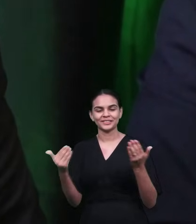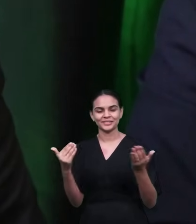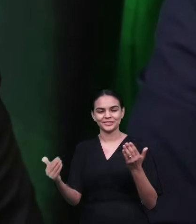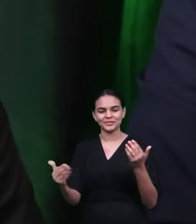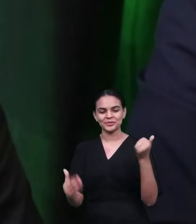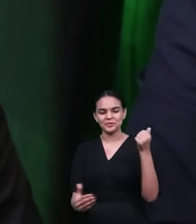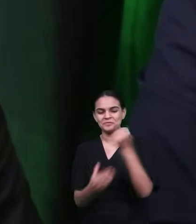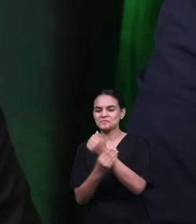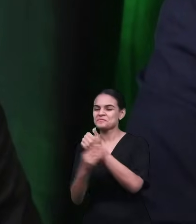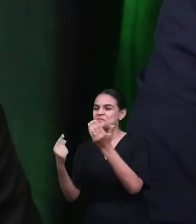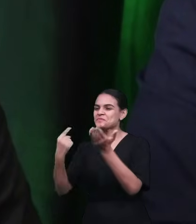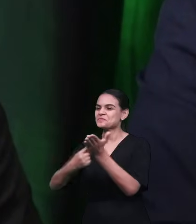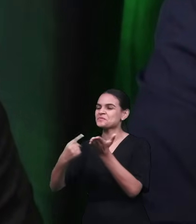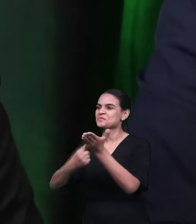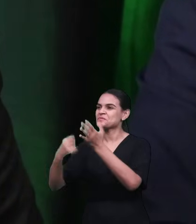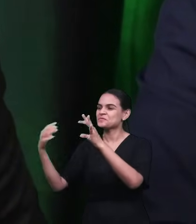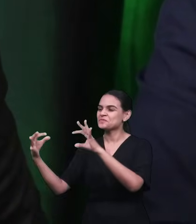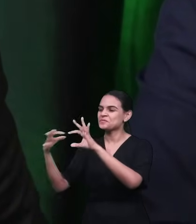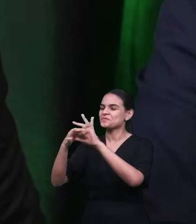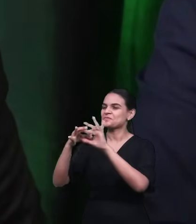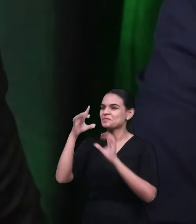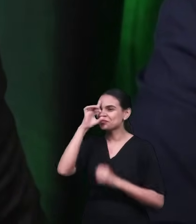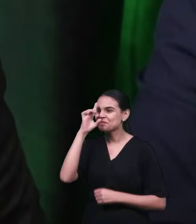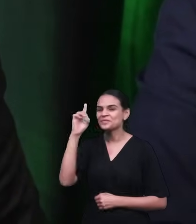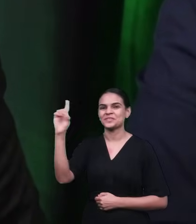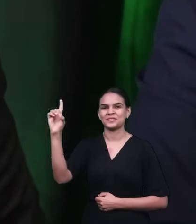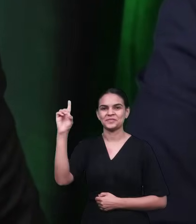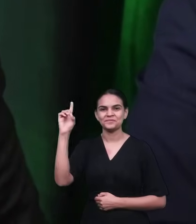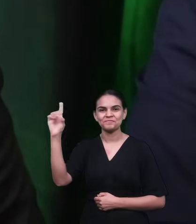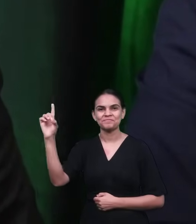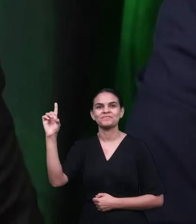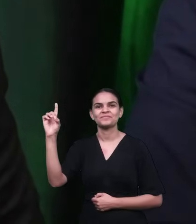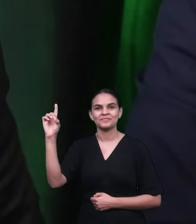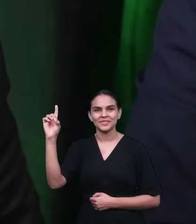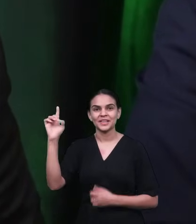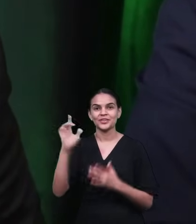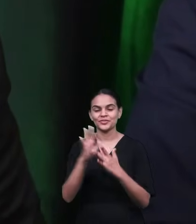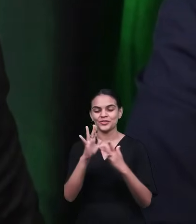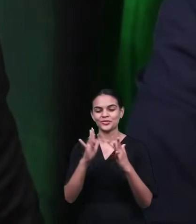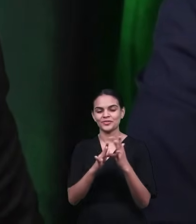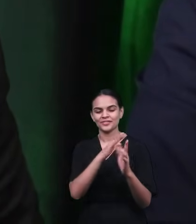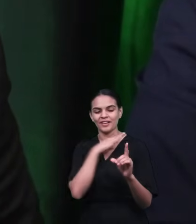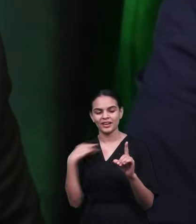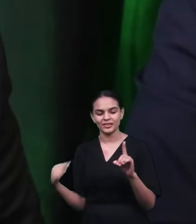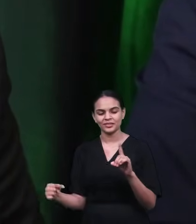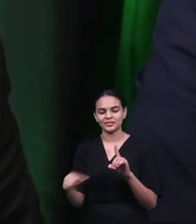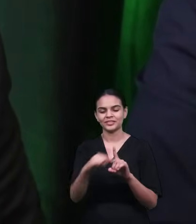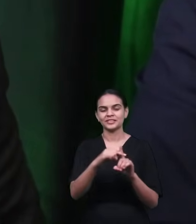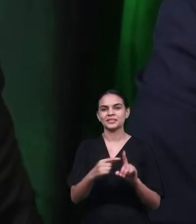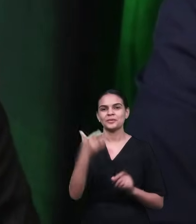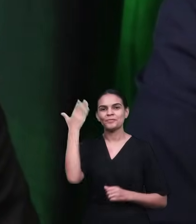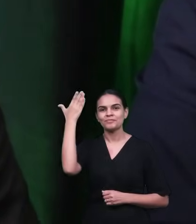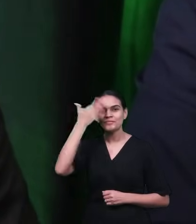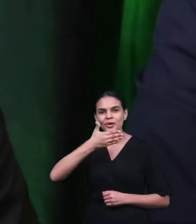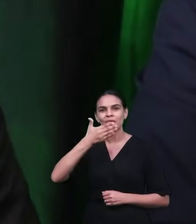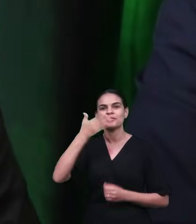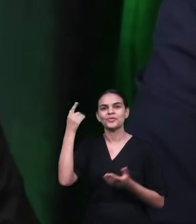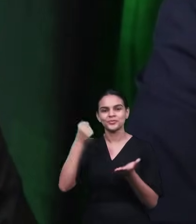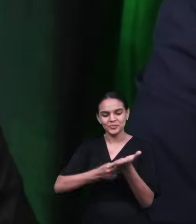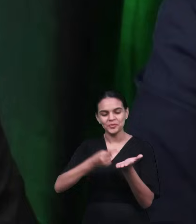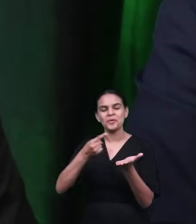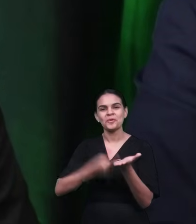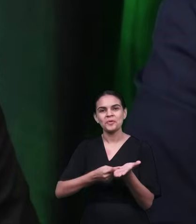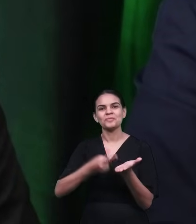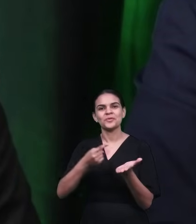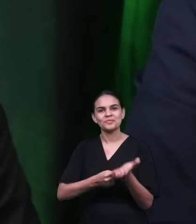muito mais um contrato assinado pelo Filho de Deus, né, que firmou essa aliança não só com Abraão, mas com